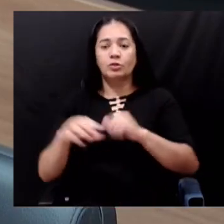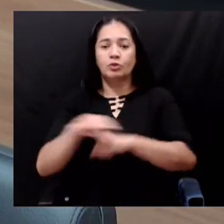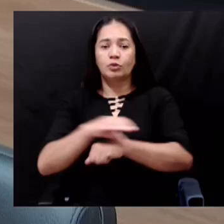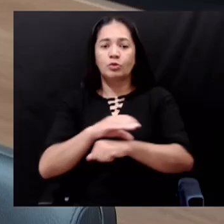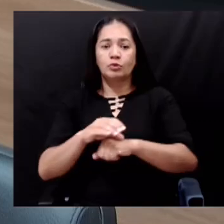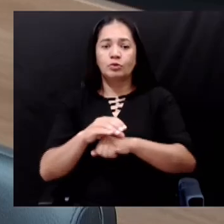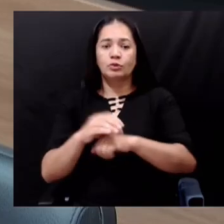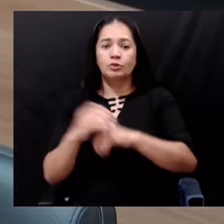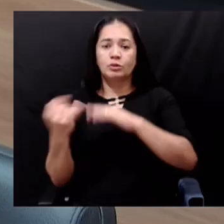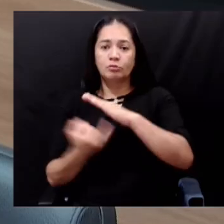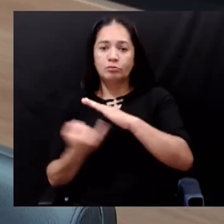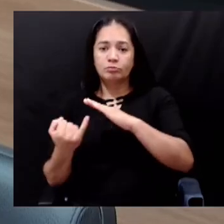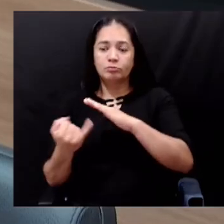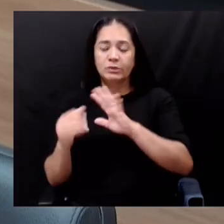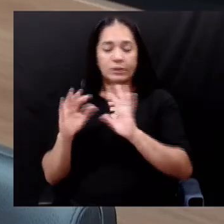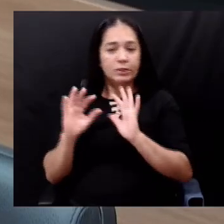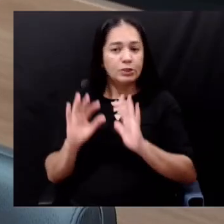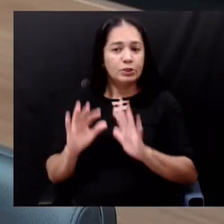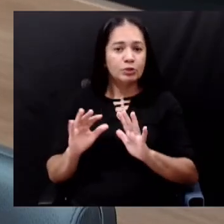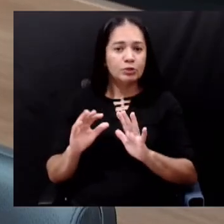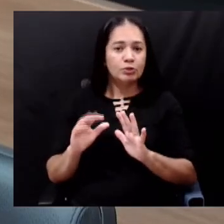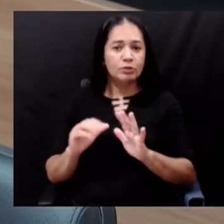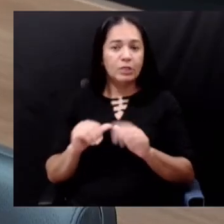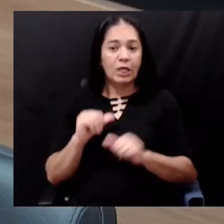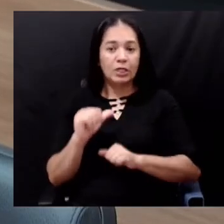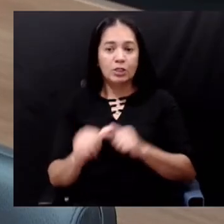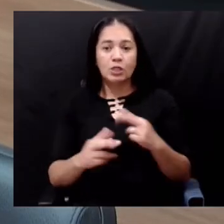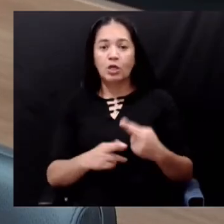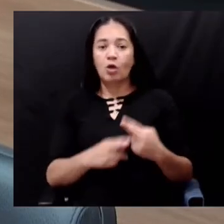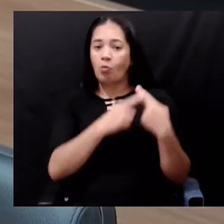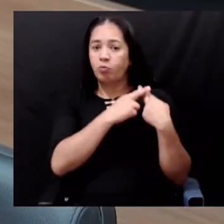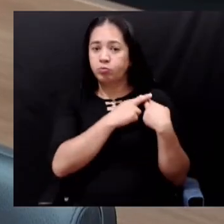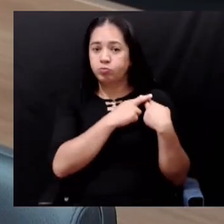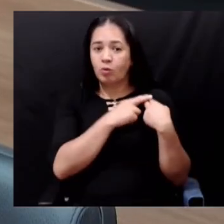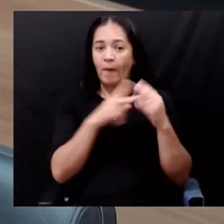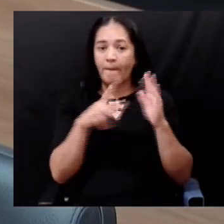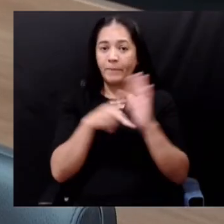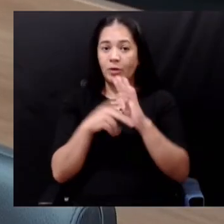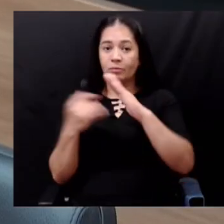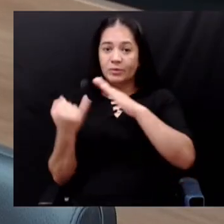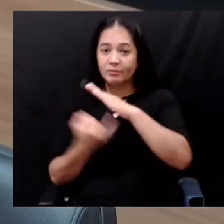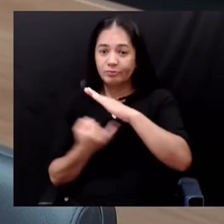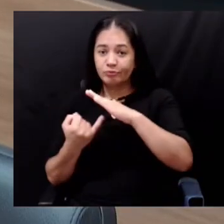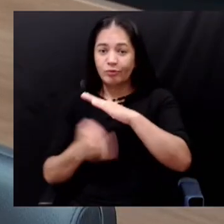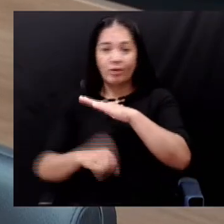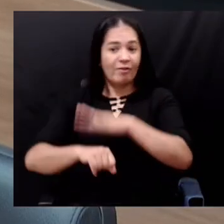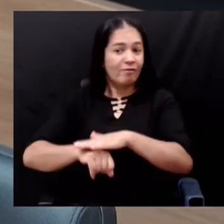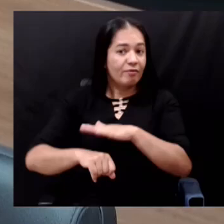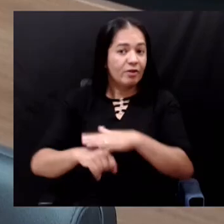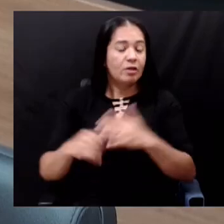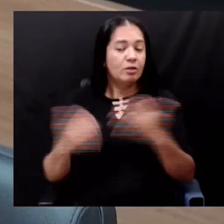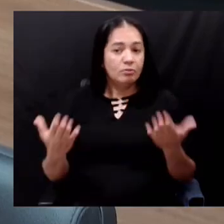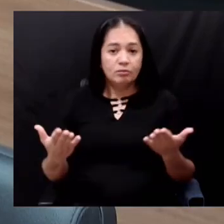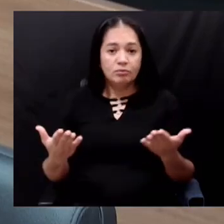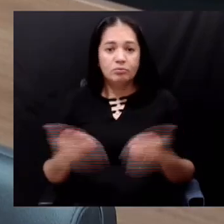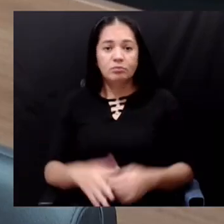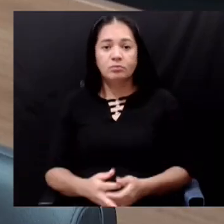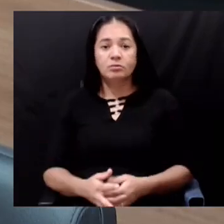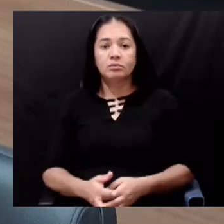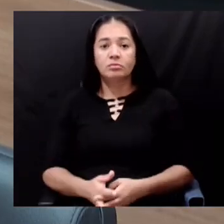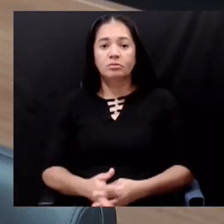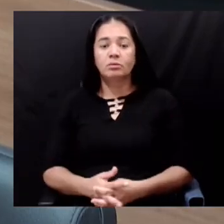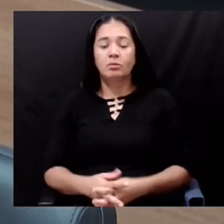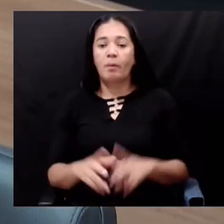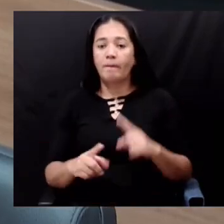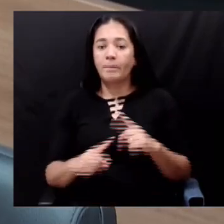Isso torna uma responsabilidade da instituição operadora, né? Porque a gente está falando de um